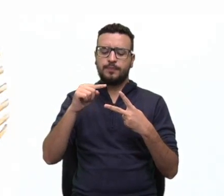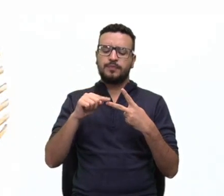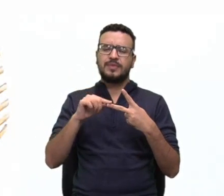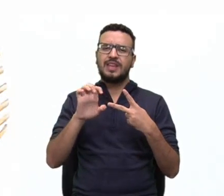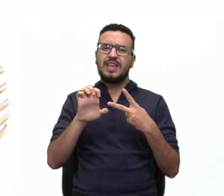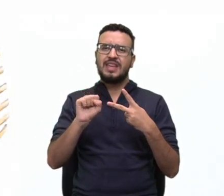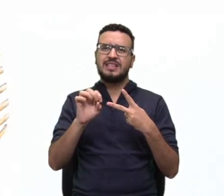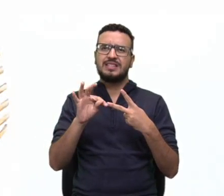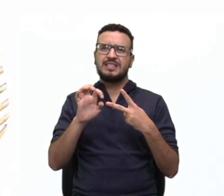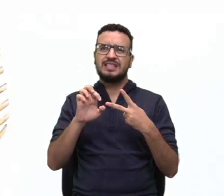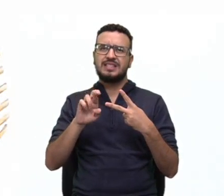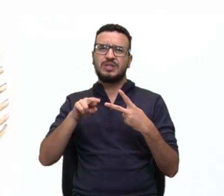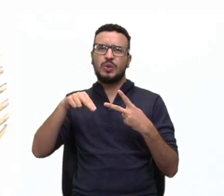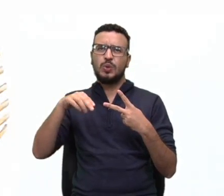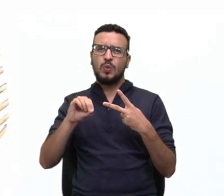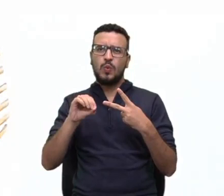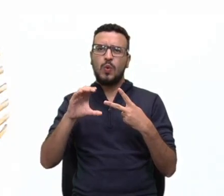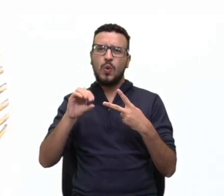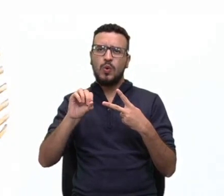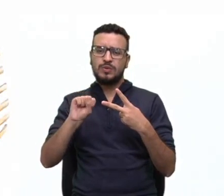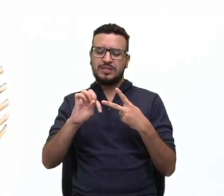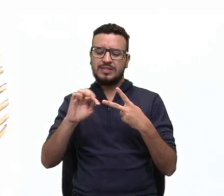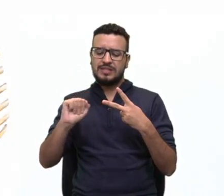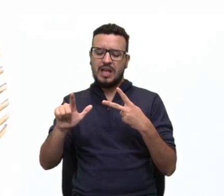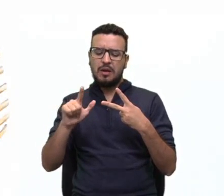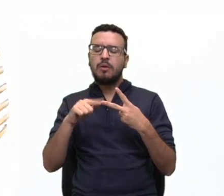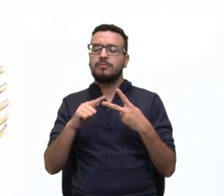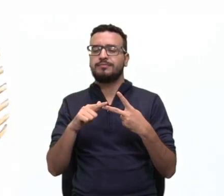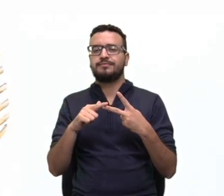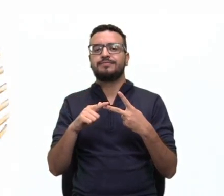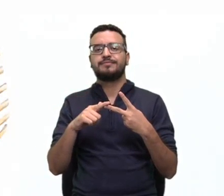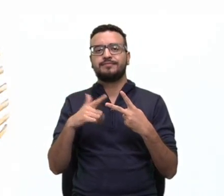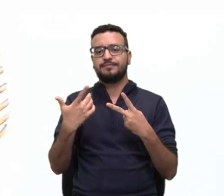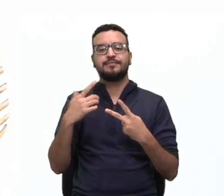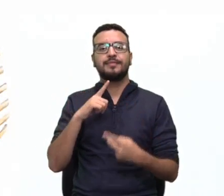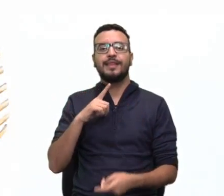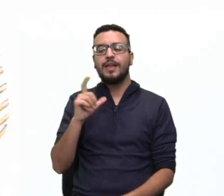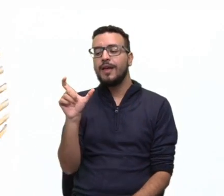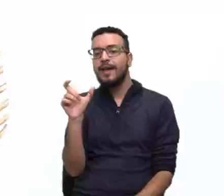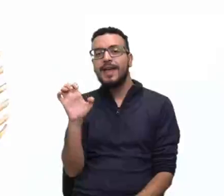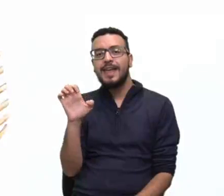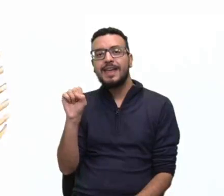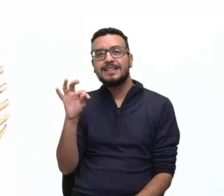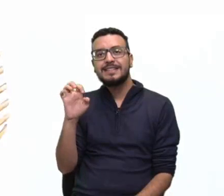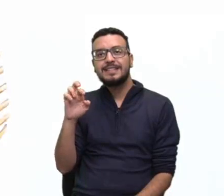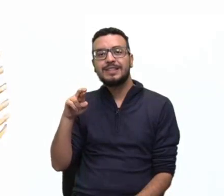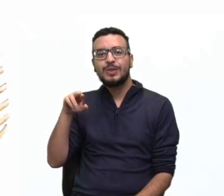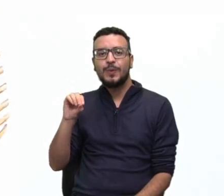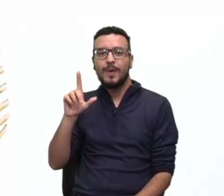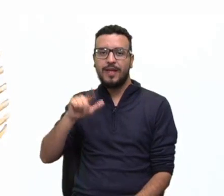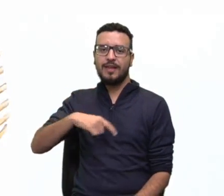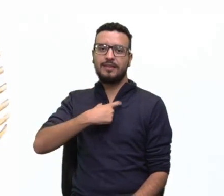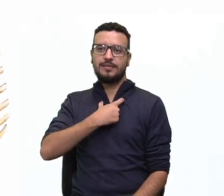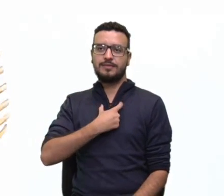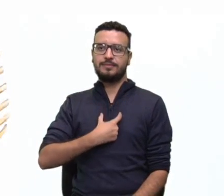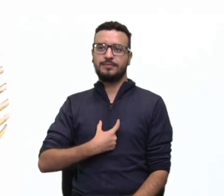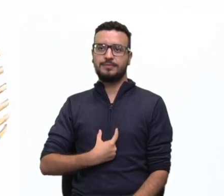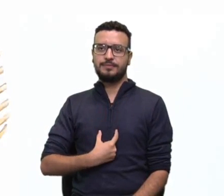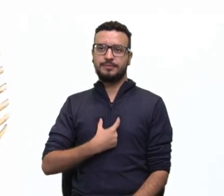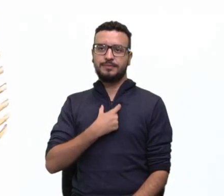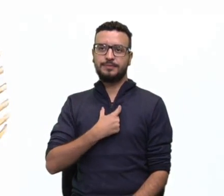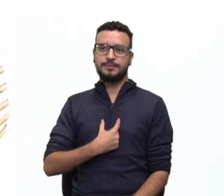Externocostal, gente, se tem o externo no nome, não tem como não ser essa aqui, né?